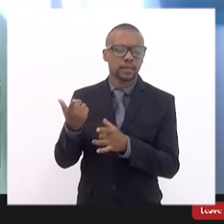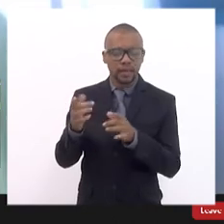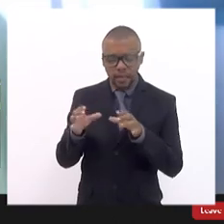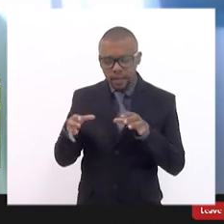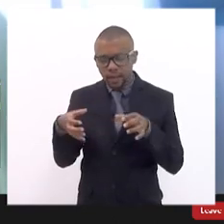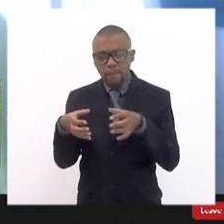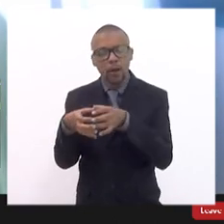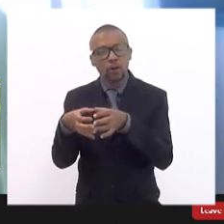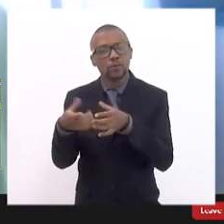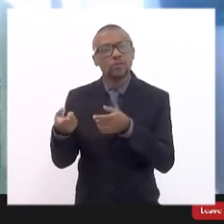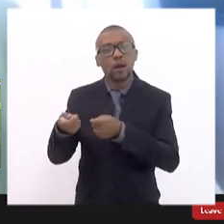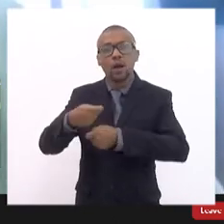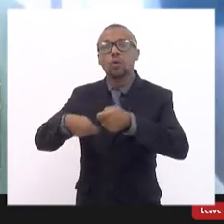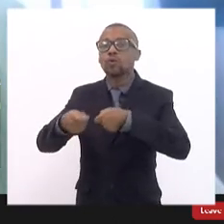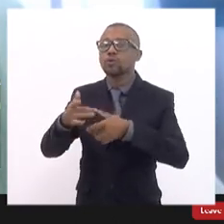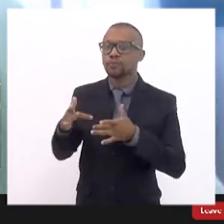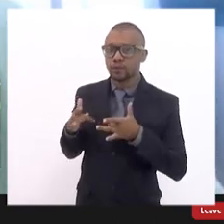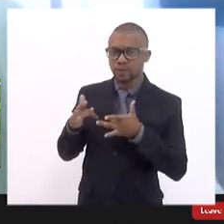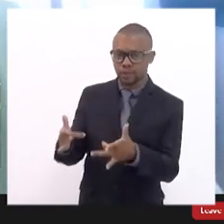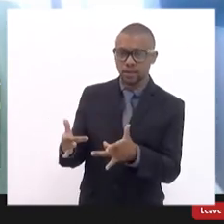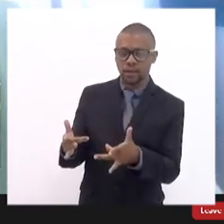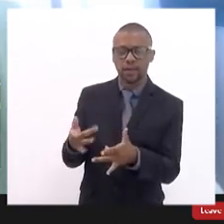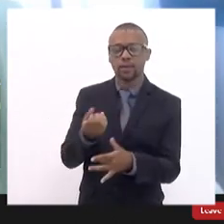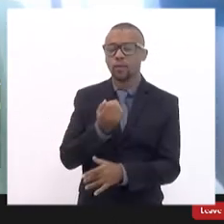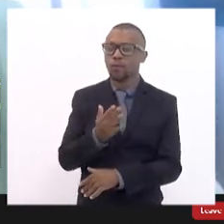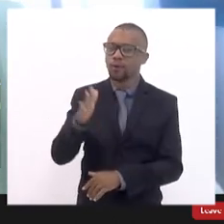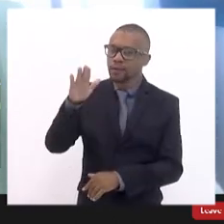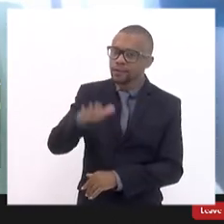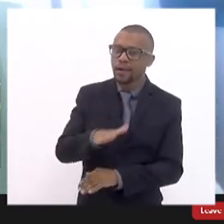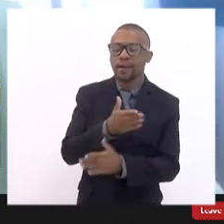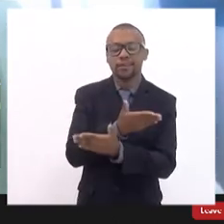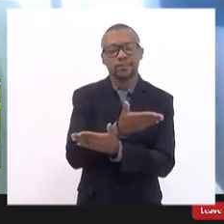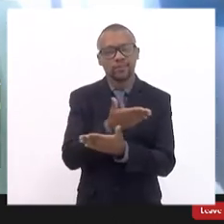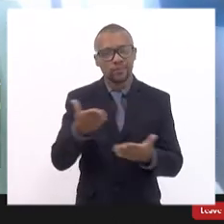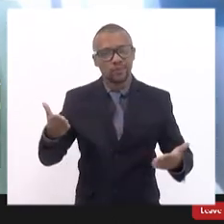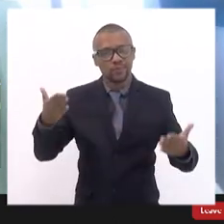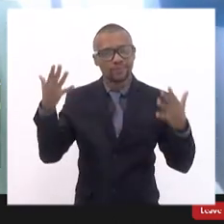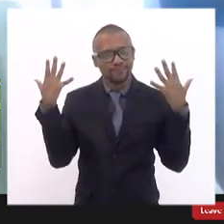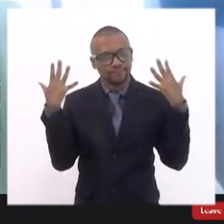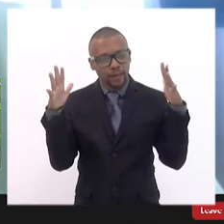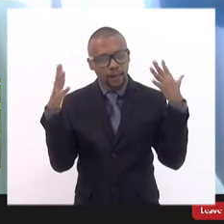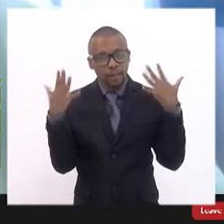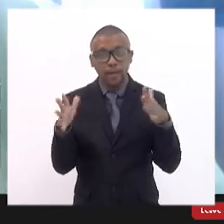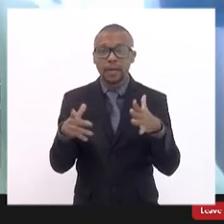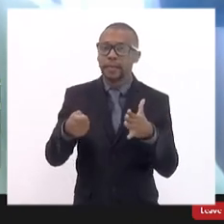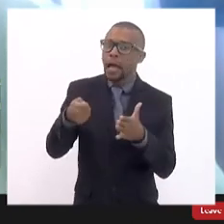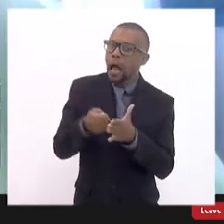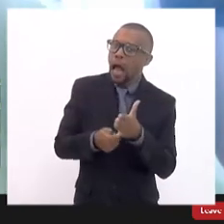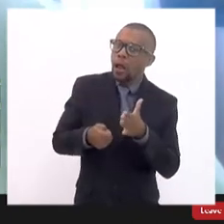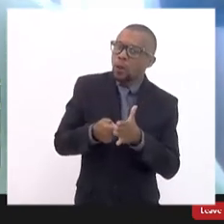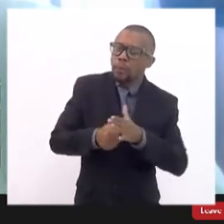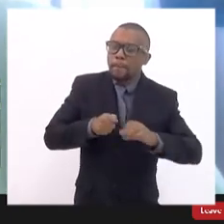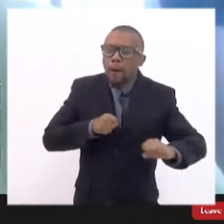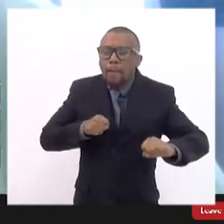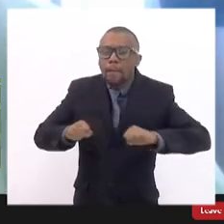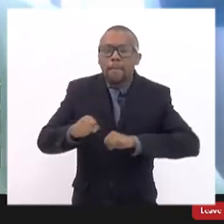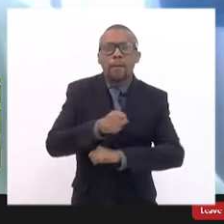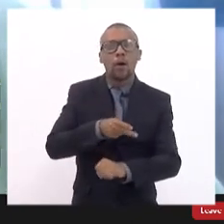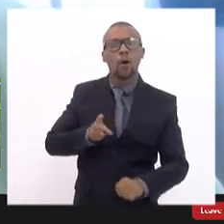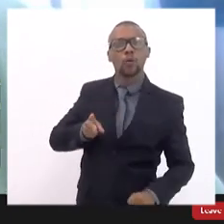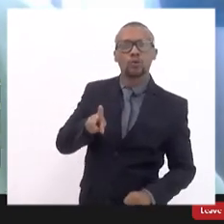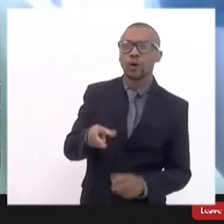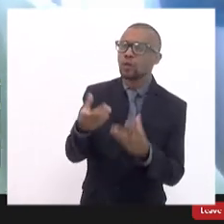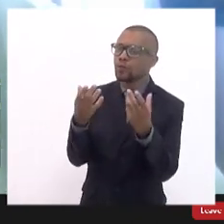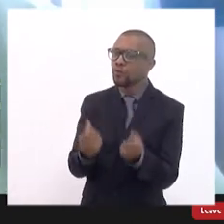de economia solidária. Boa tarde a todos, parabéns, a luta continua. Não vamos nos conformar